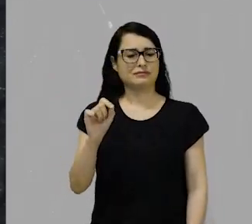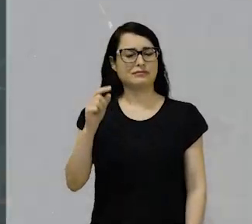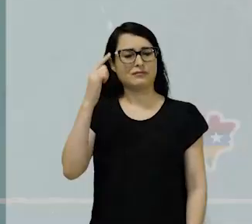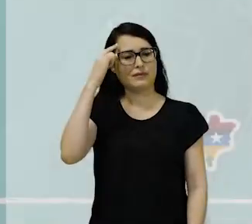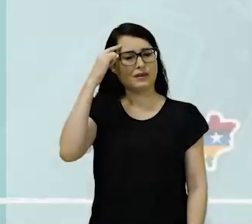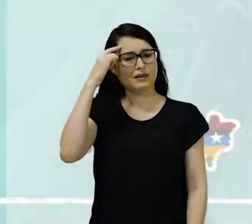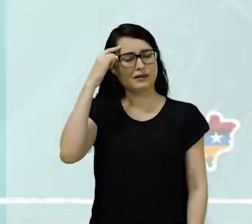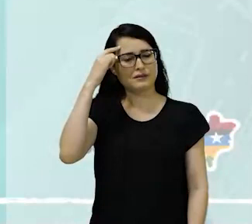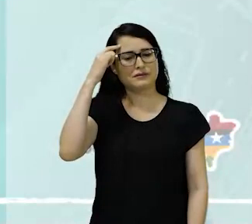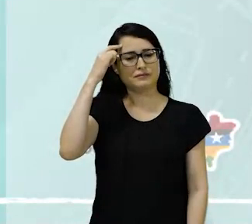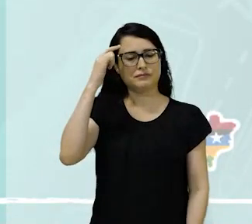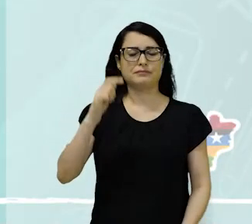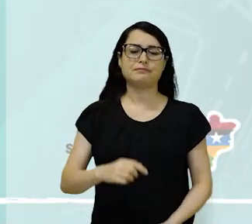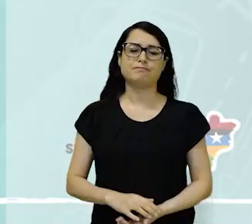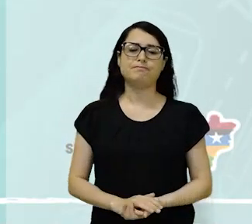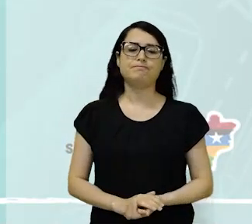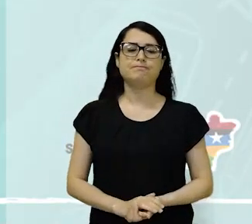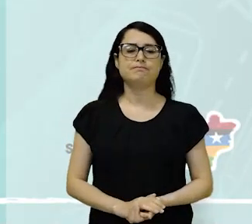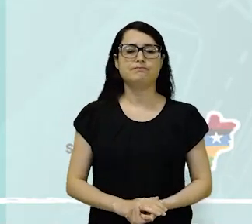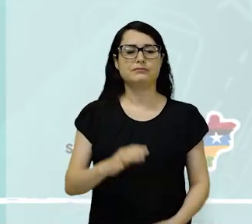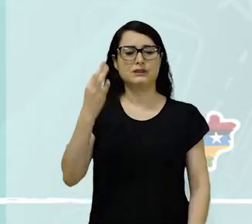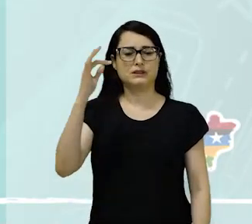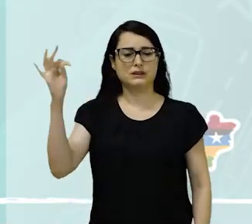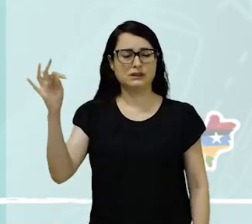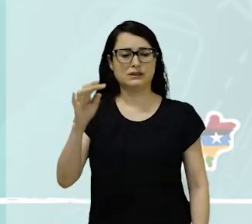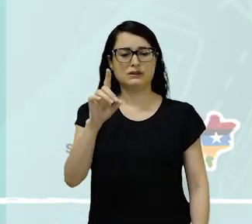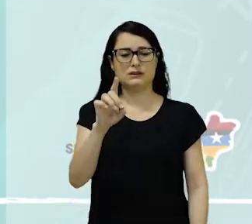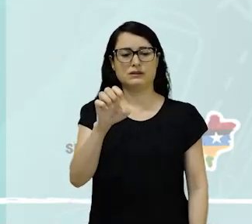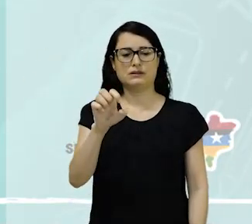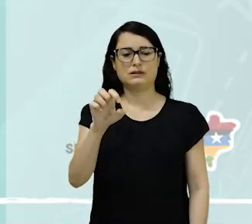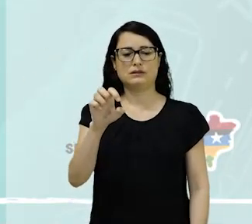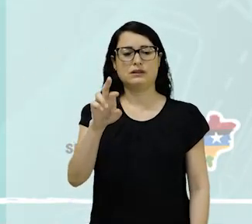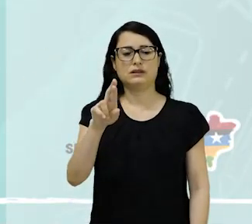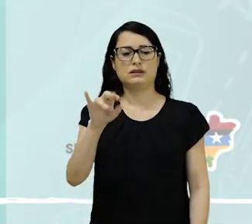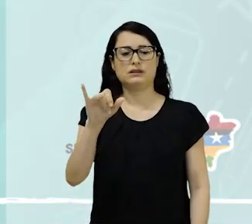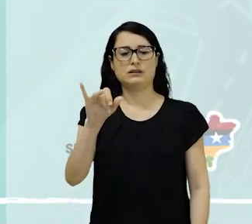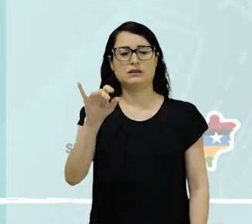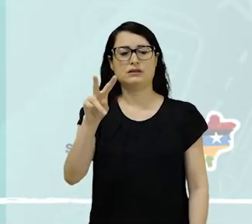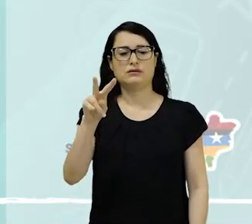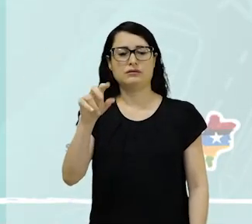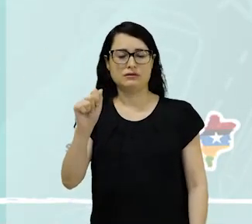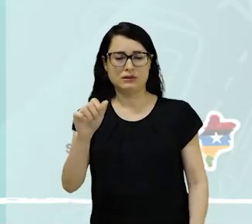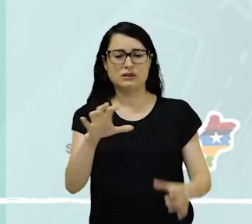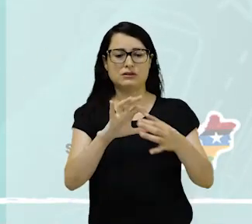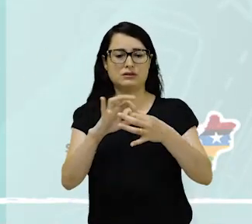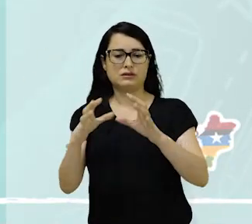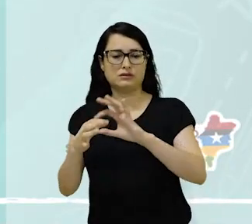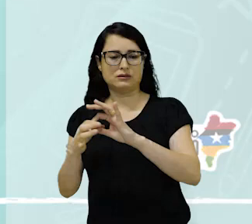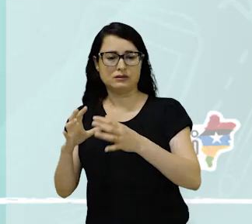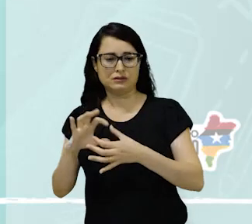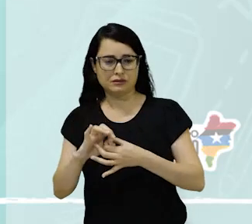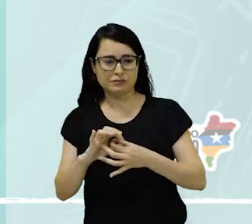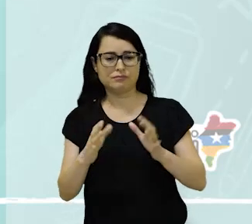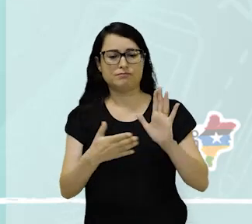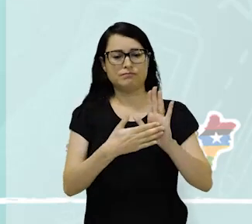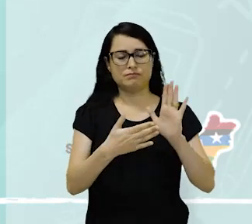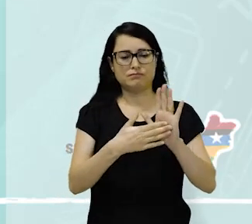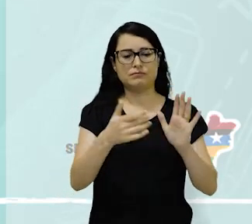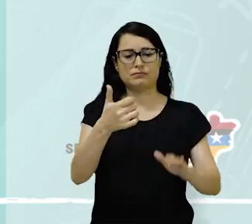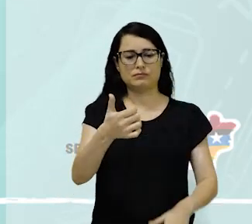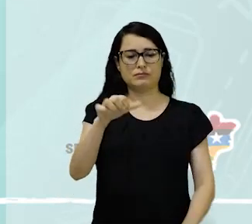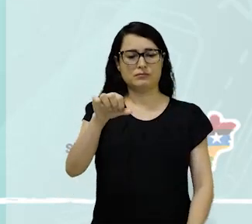raciocínio aqui, ó. Teoria da deriva continental, proposta em 1912. Segundo a teoria da deriva continental,